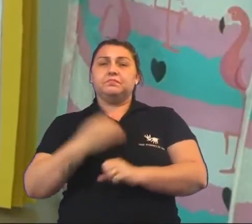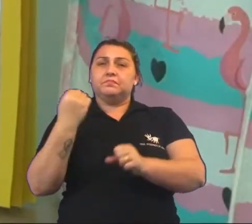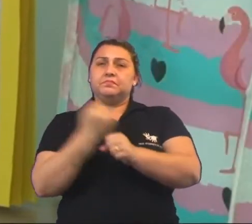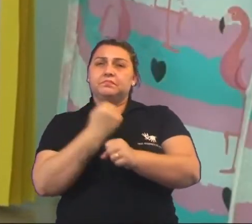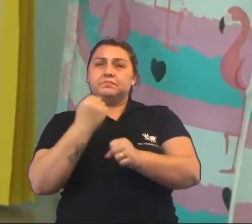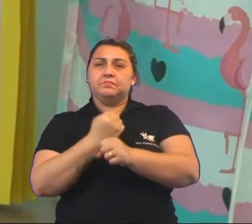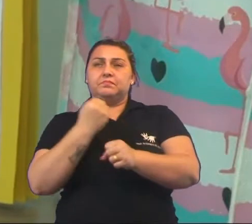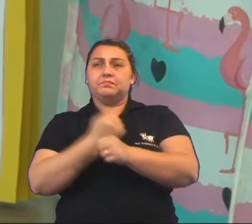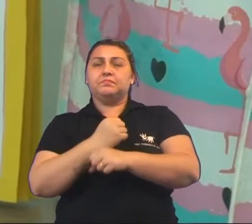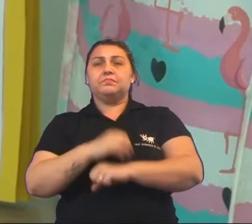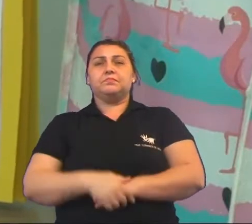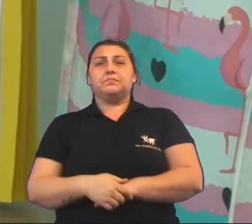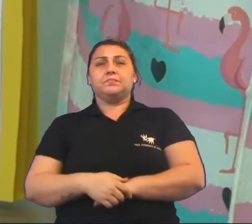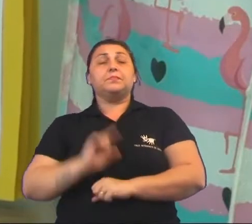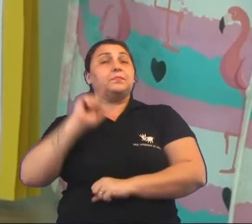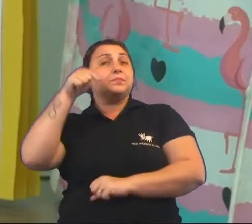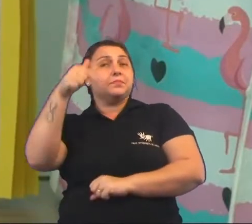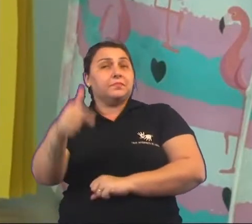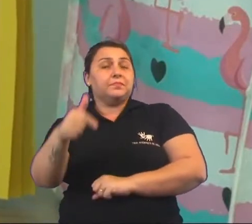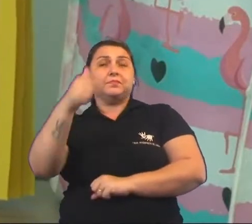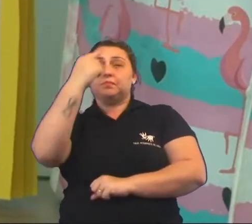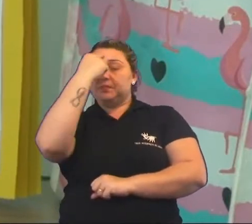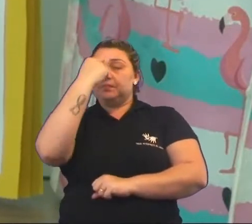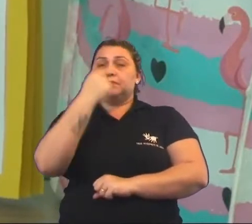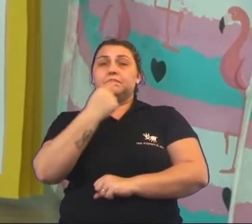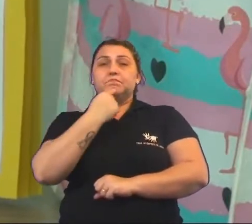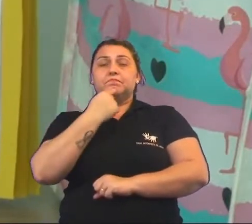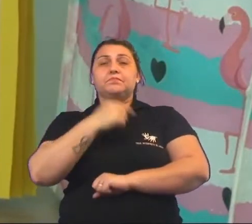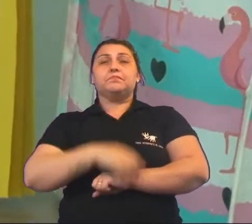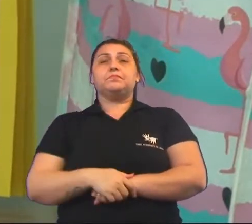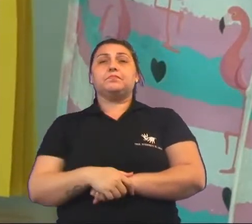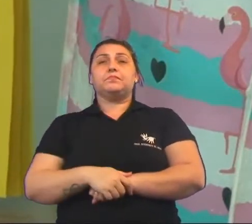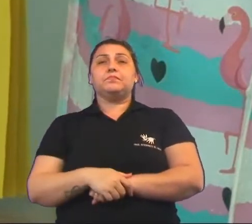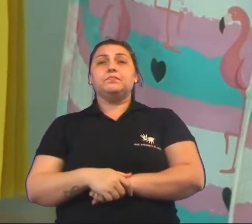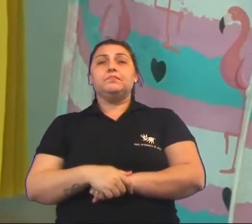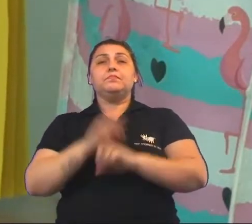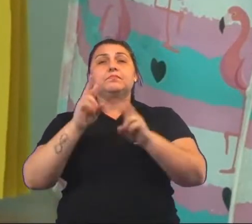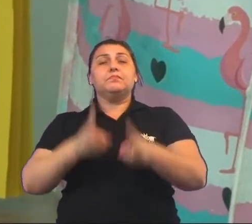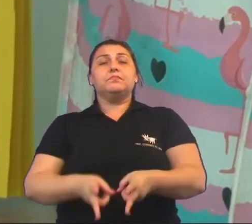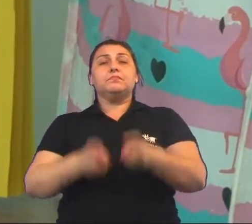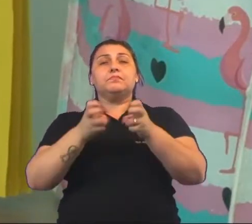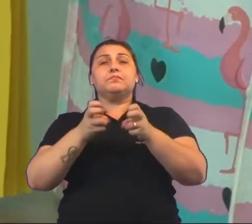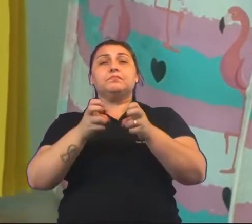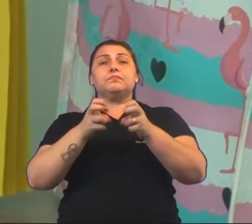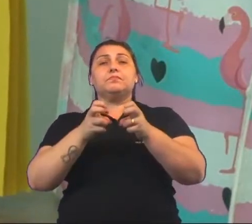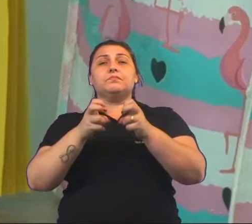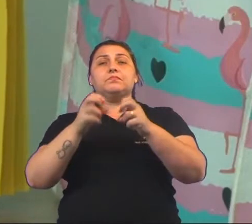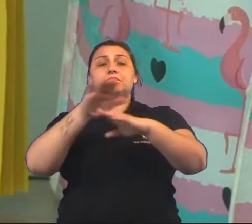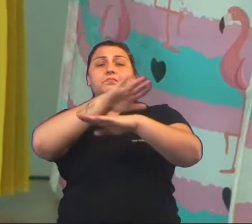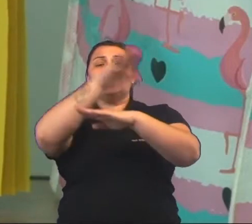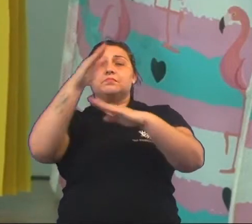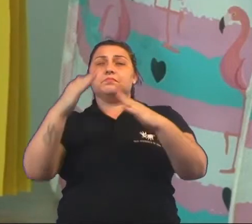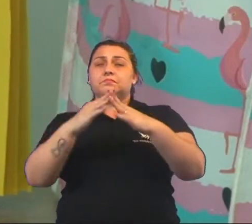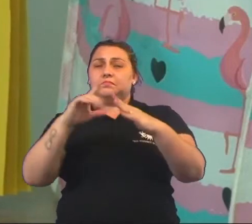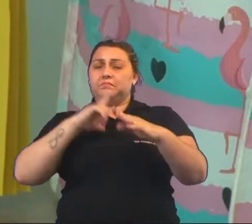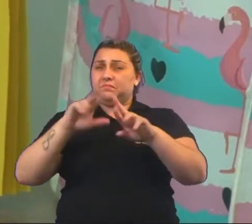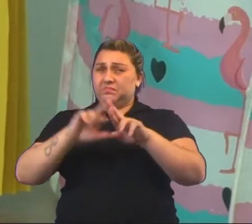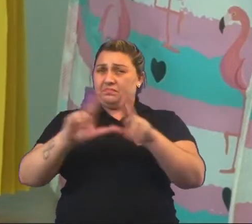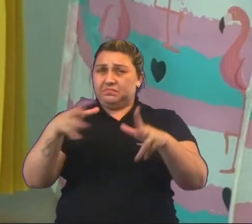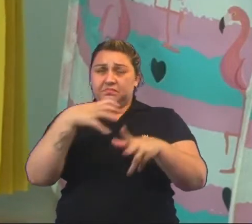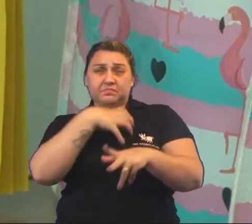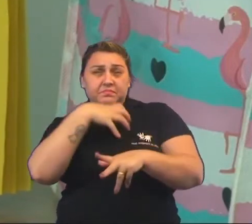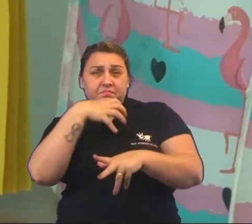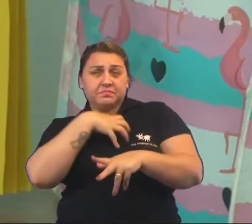construção? Vamos para a próxima imagem. Estão observando o telhado? Tem diferença no